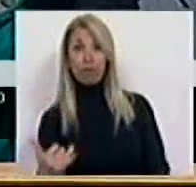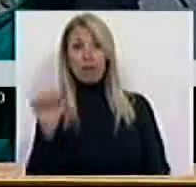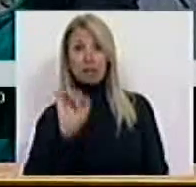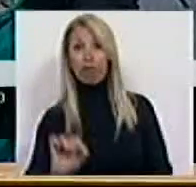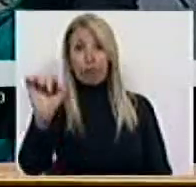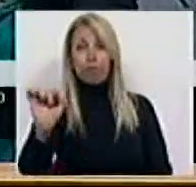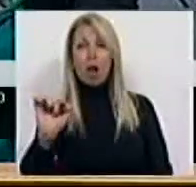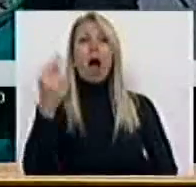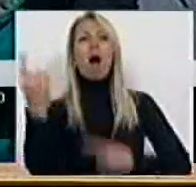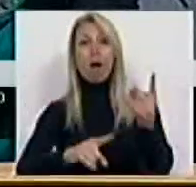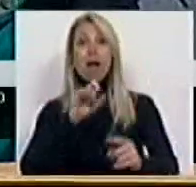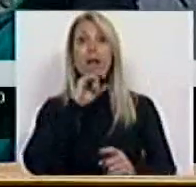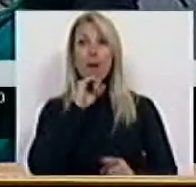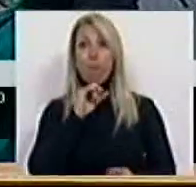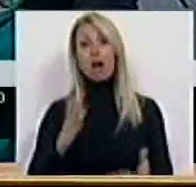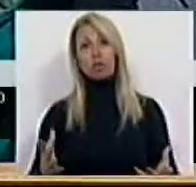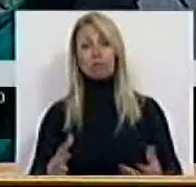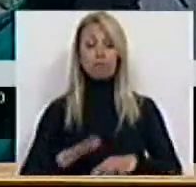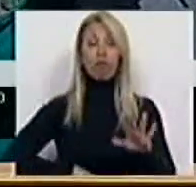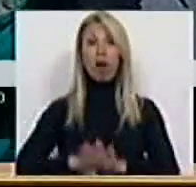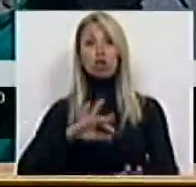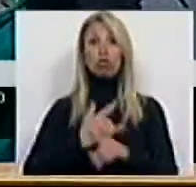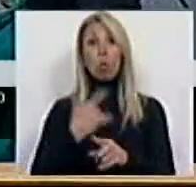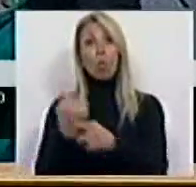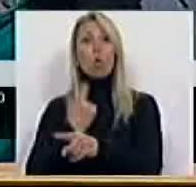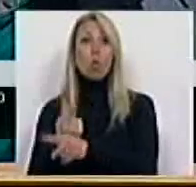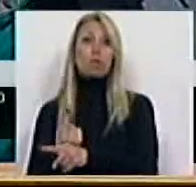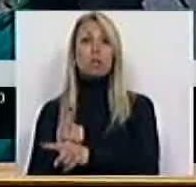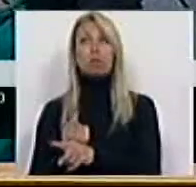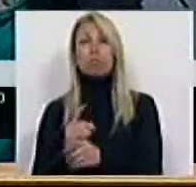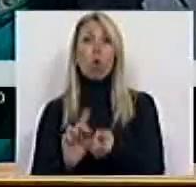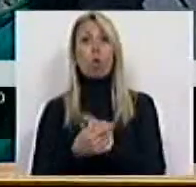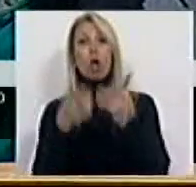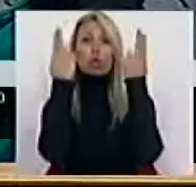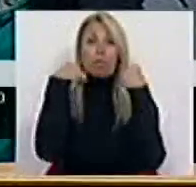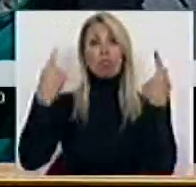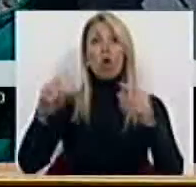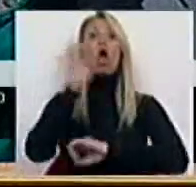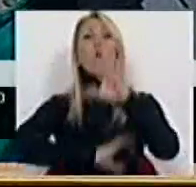capazes alguma vez de outra coisa que não a subserviência perante a Europa. E é